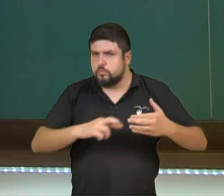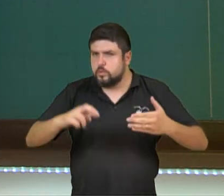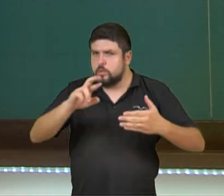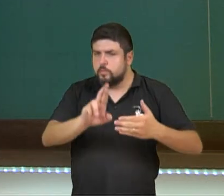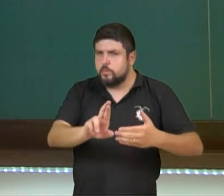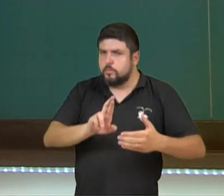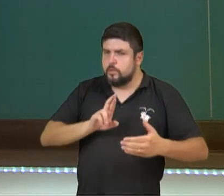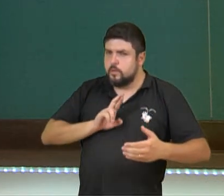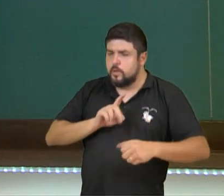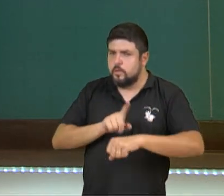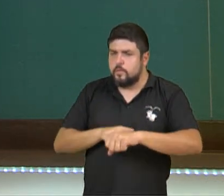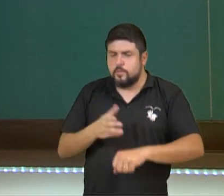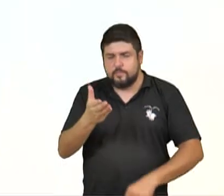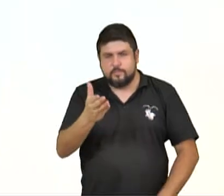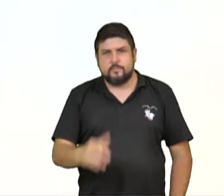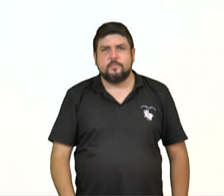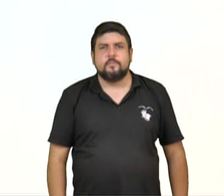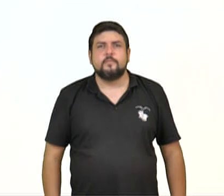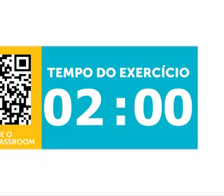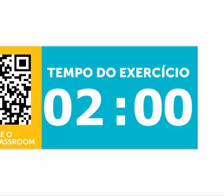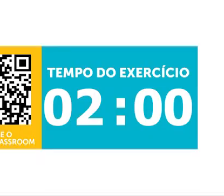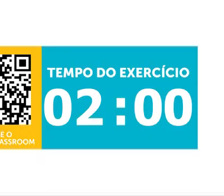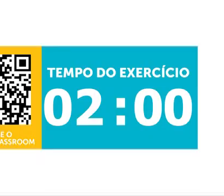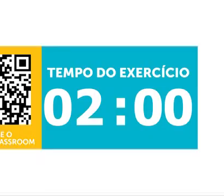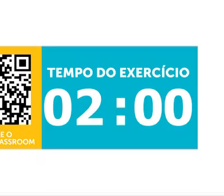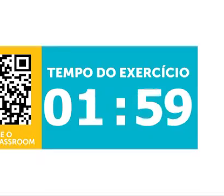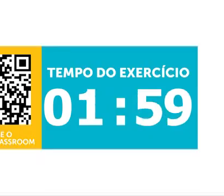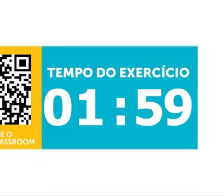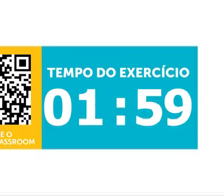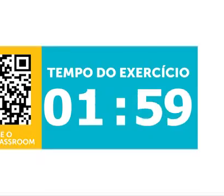dar um tempinho para você e a gente já volta.